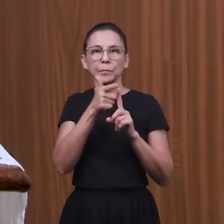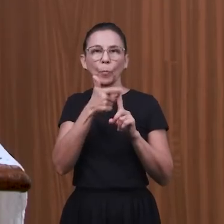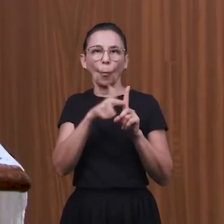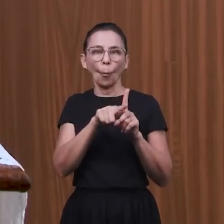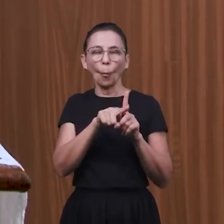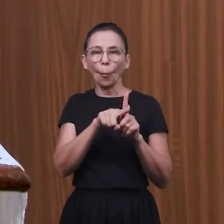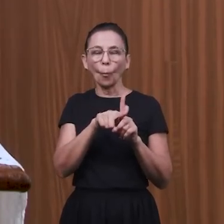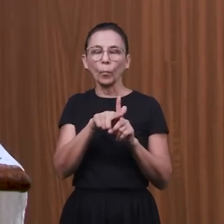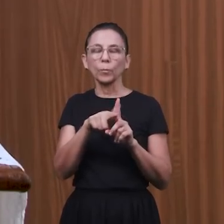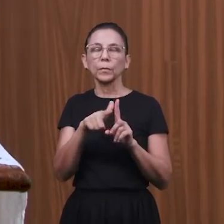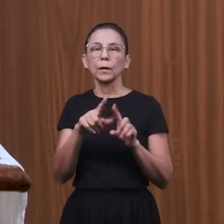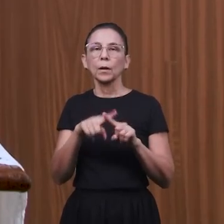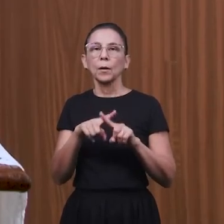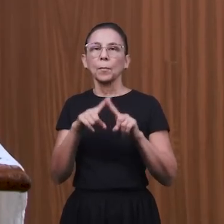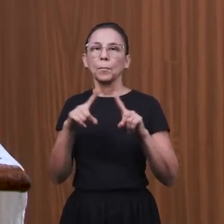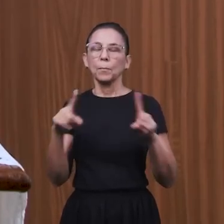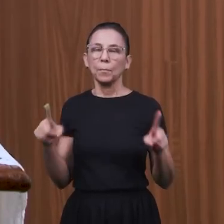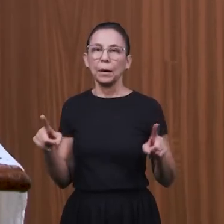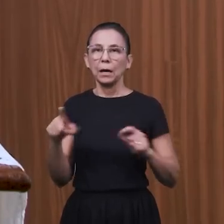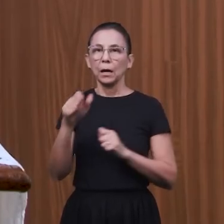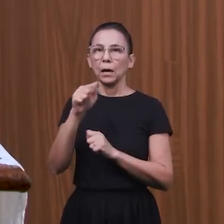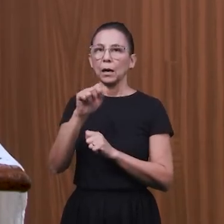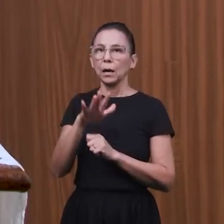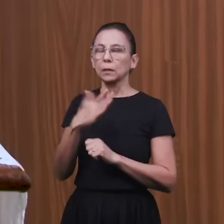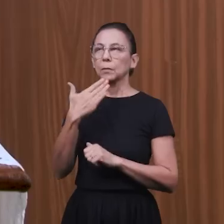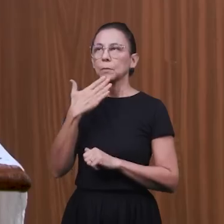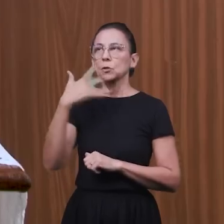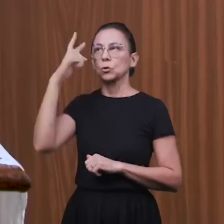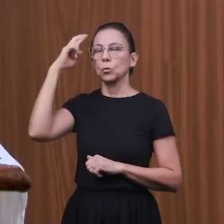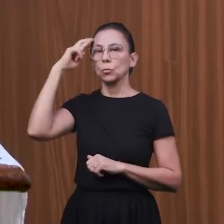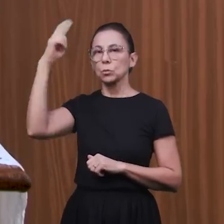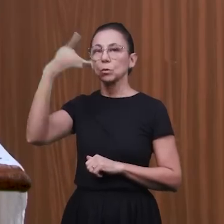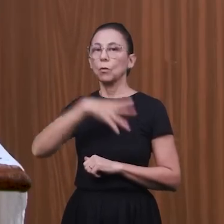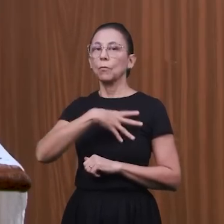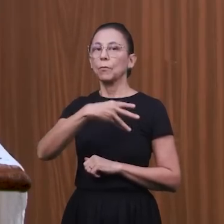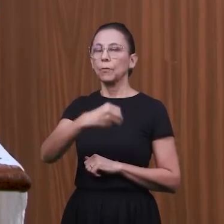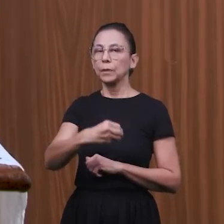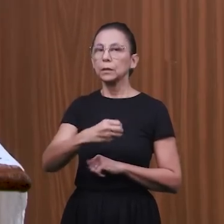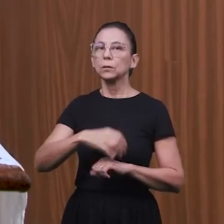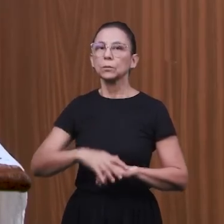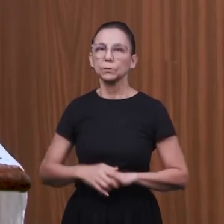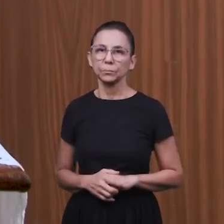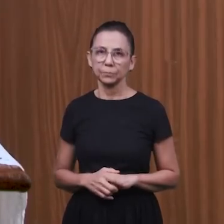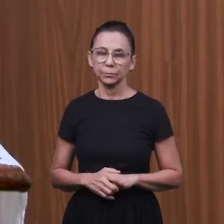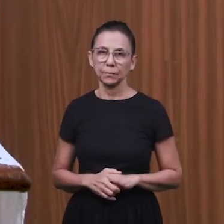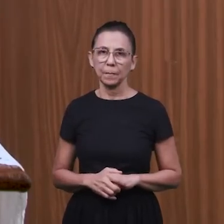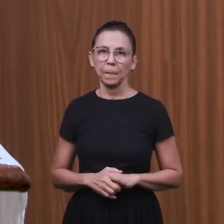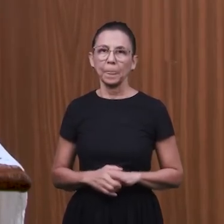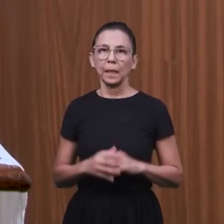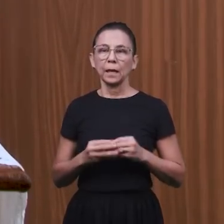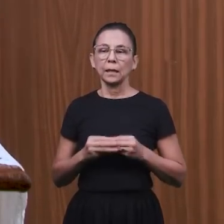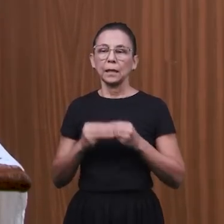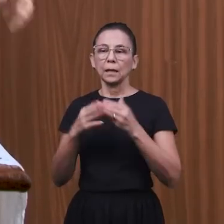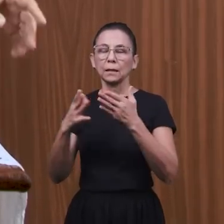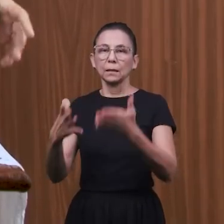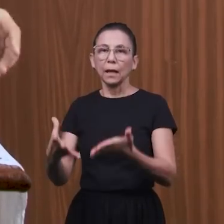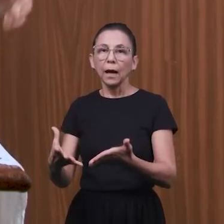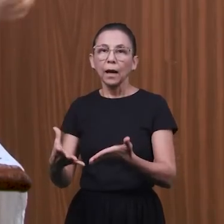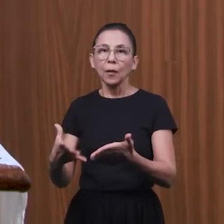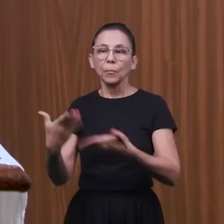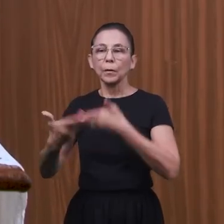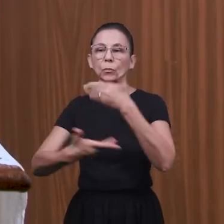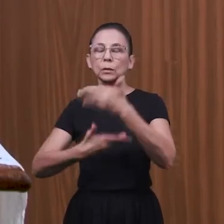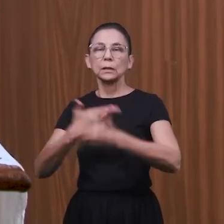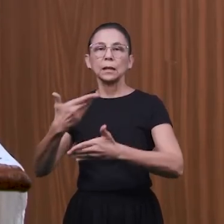para este mundo, mas do homem para encontrar com o seu Salvador. Cedo, ainda menino, foi colocado no